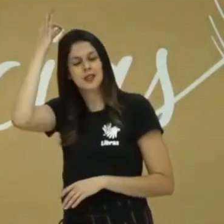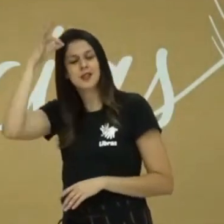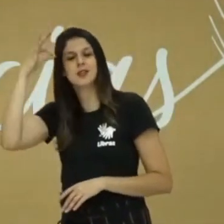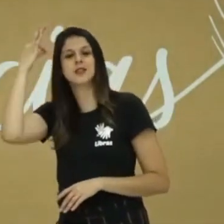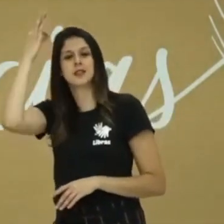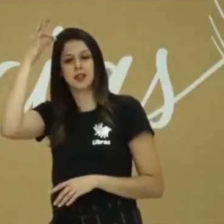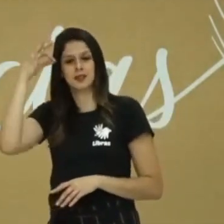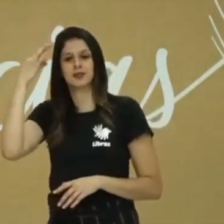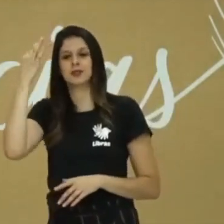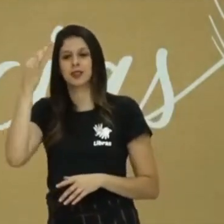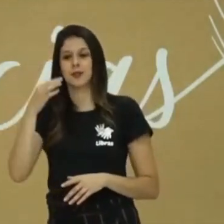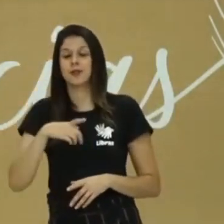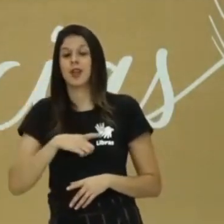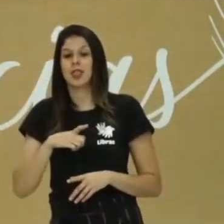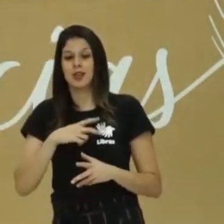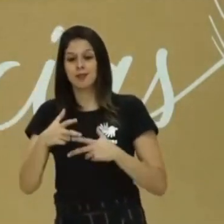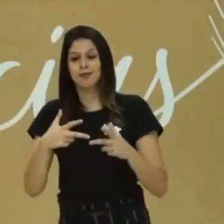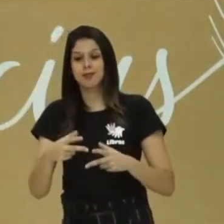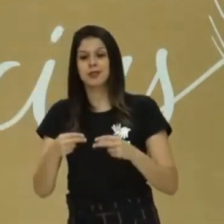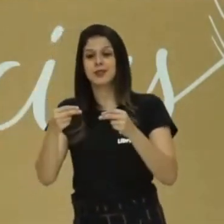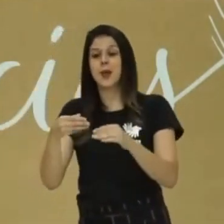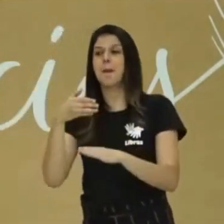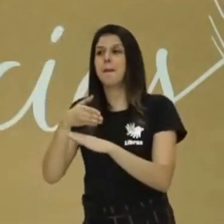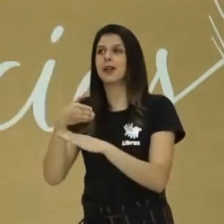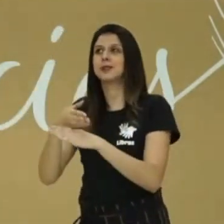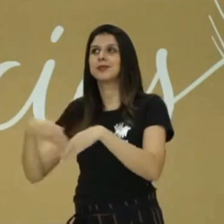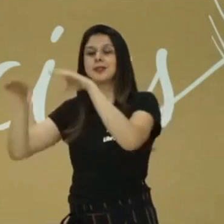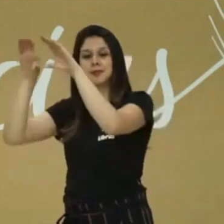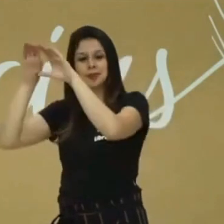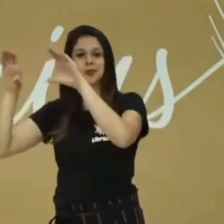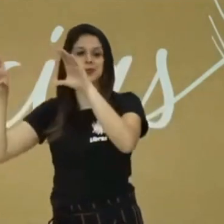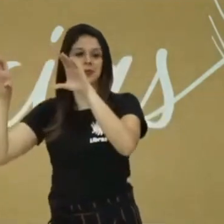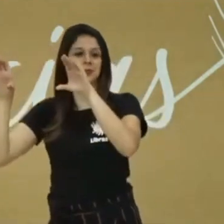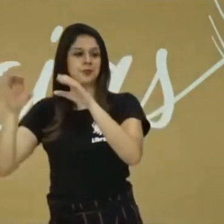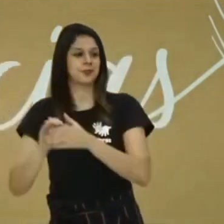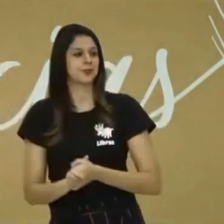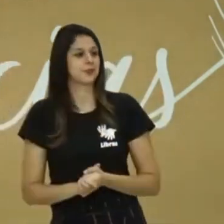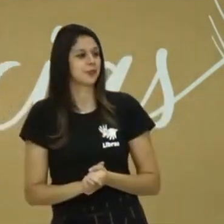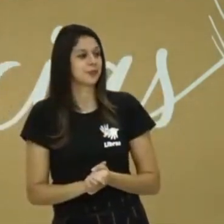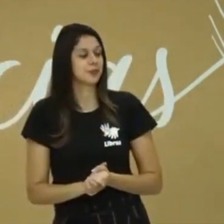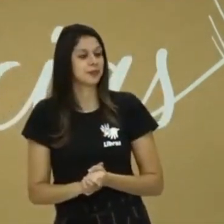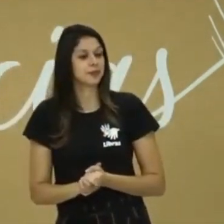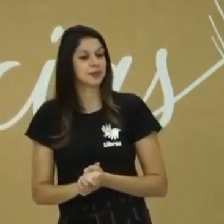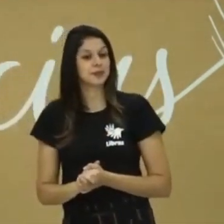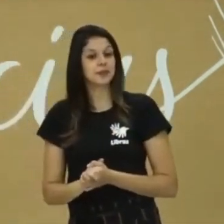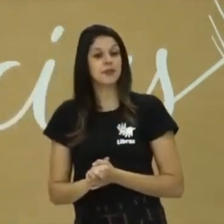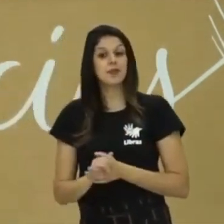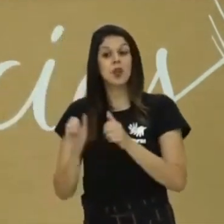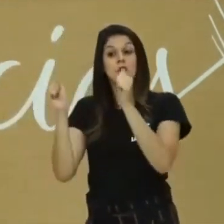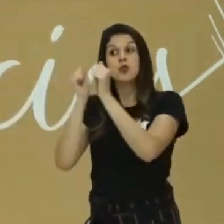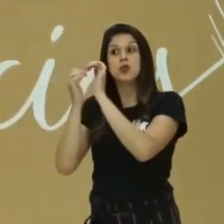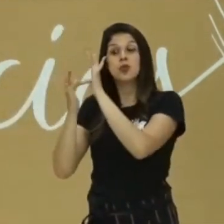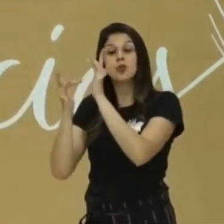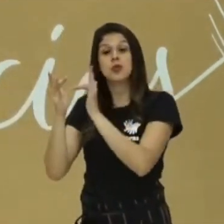o direito à Árvore da Vida e entrem na cidade pelas portas e com ele está o